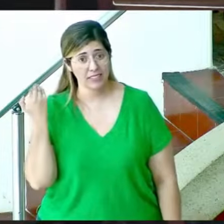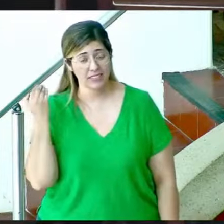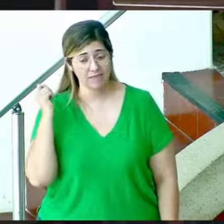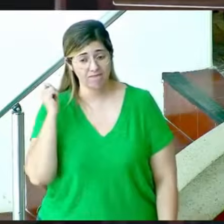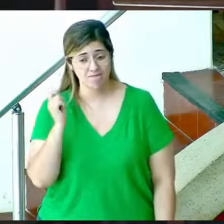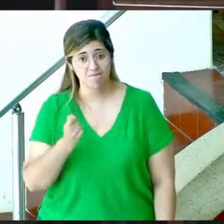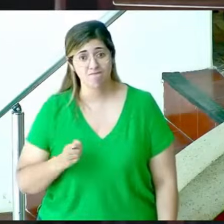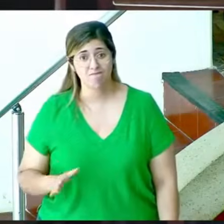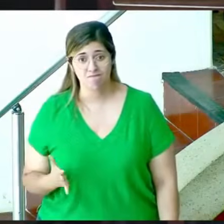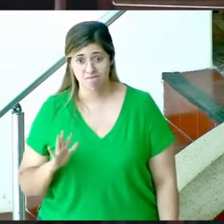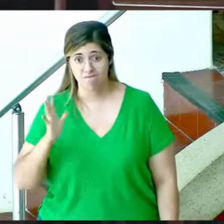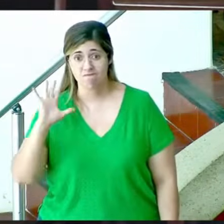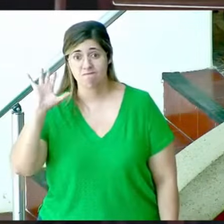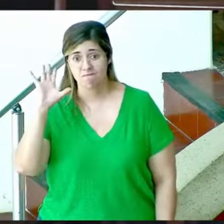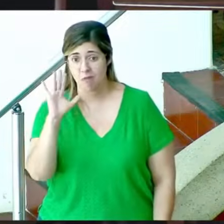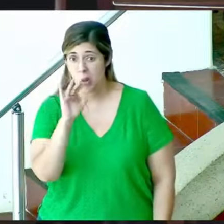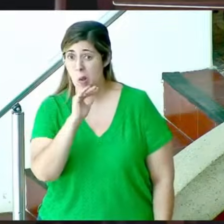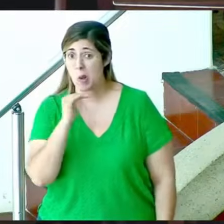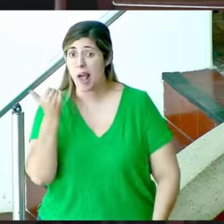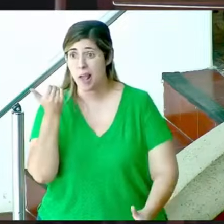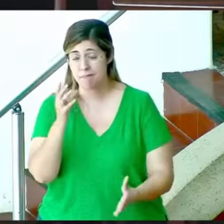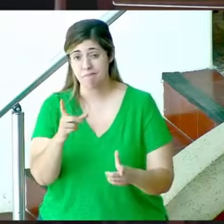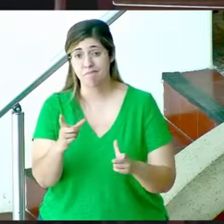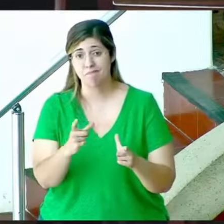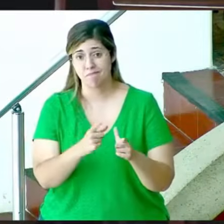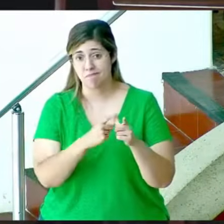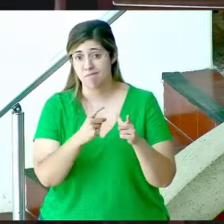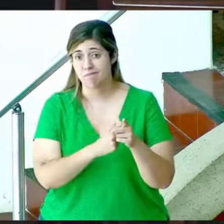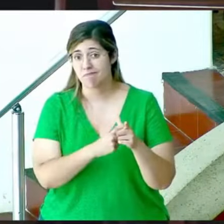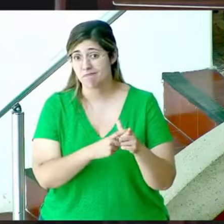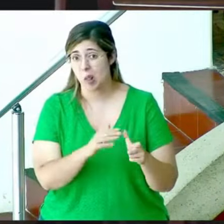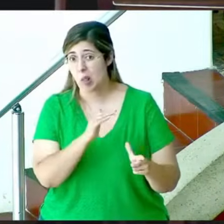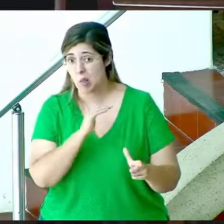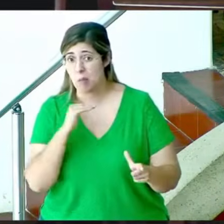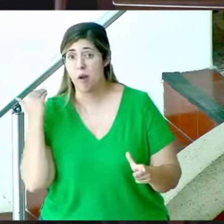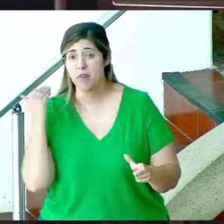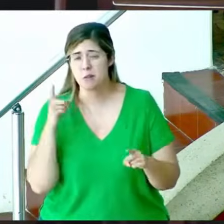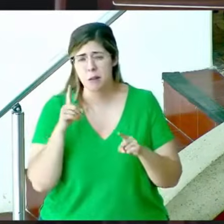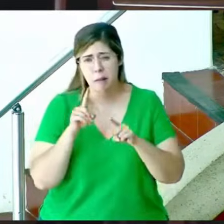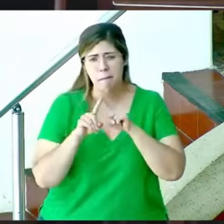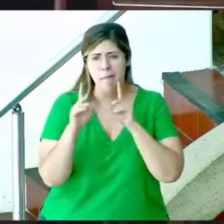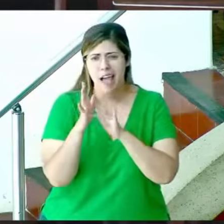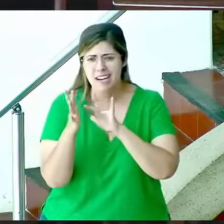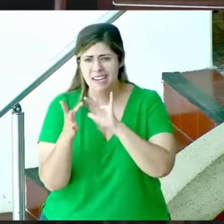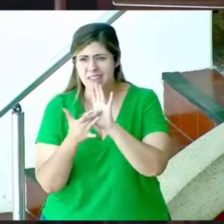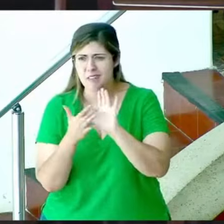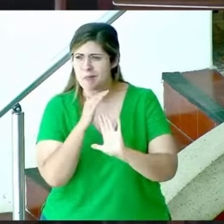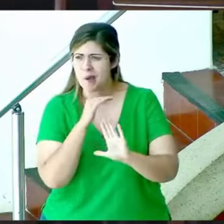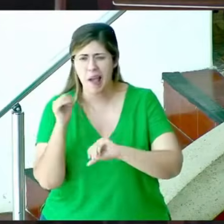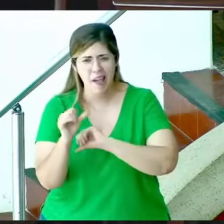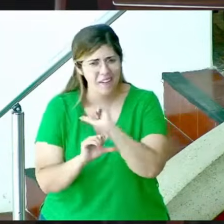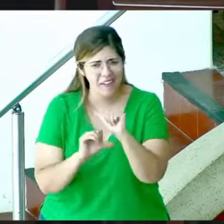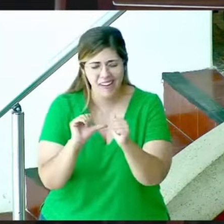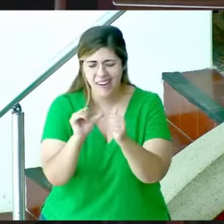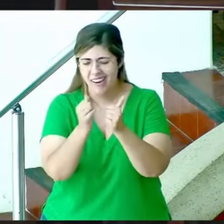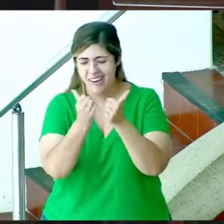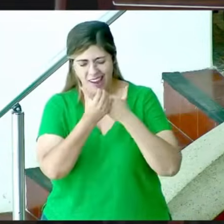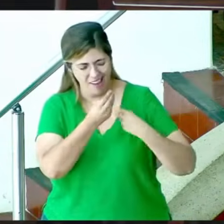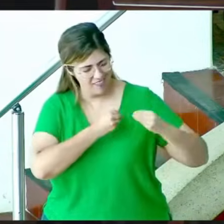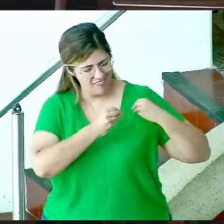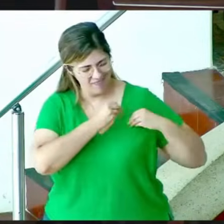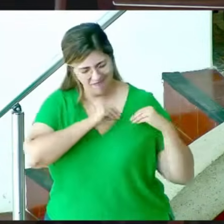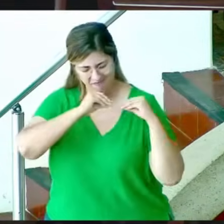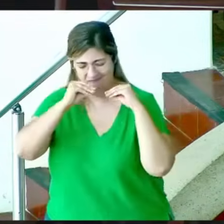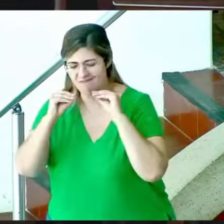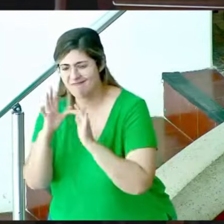pecado é ser morto por ele. E então, na morte de Cristo, quando ele levou este pecado, todos os pecados, e nós fomos